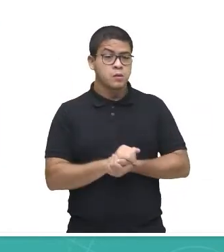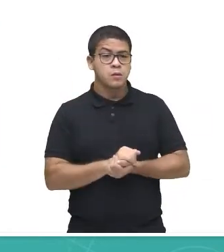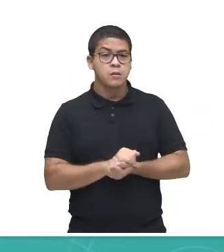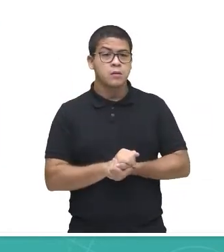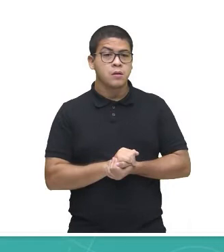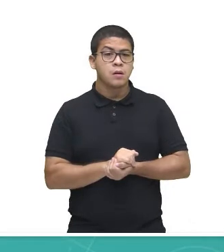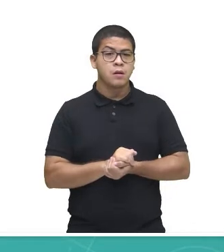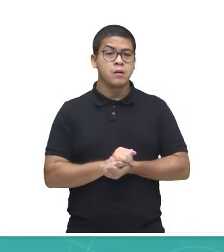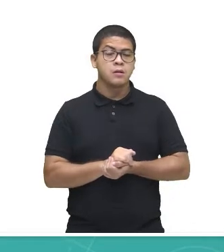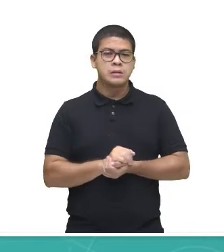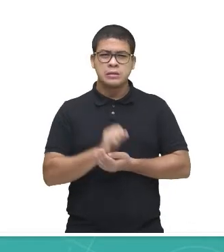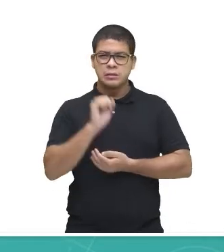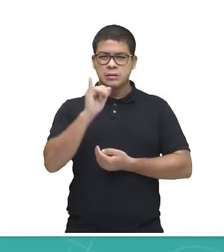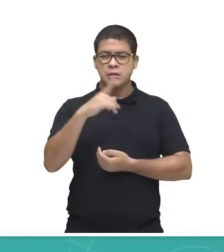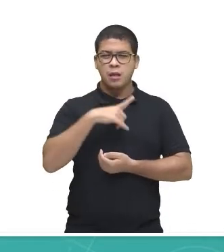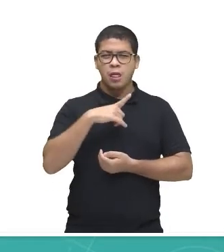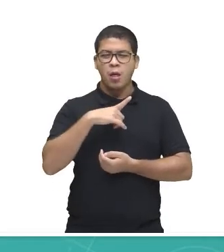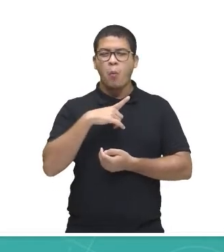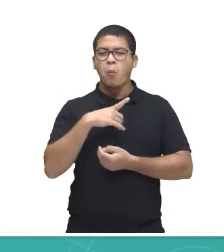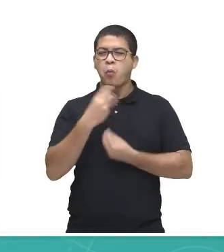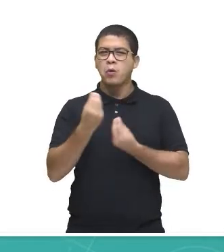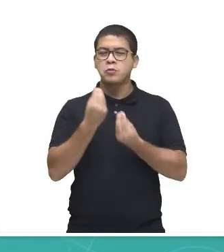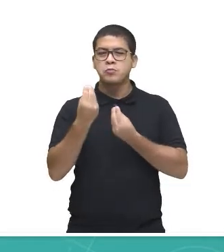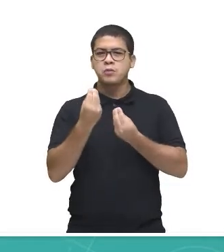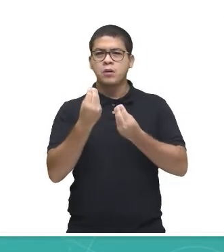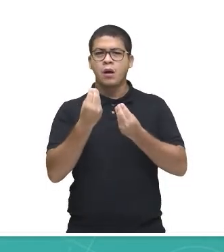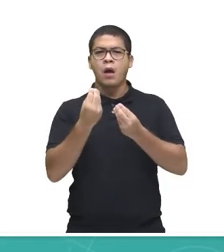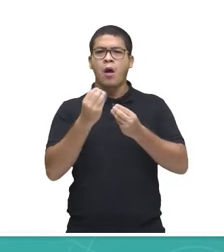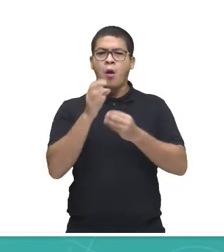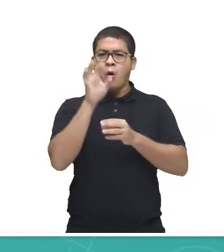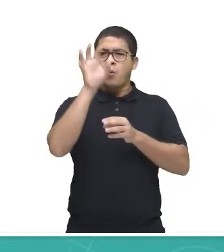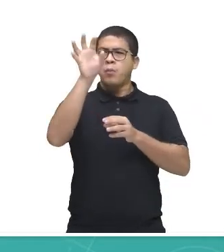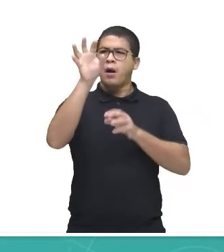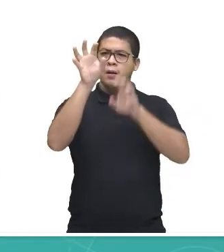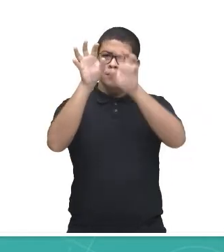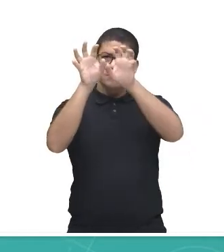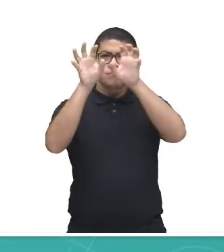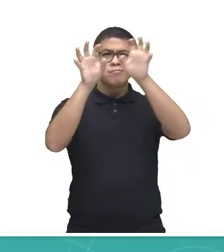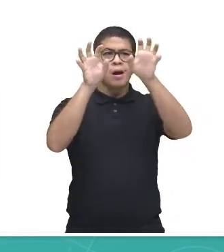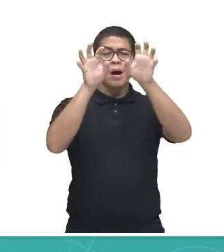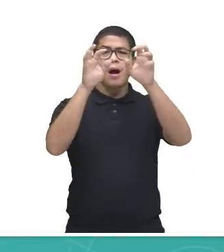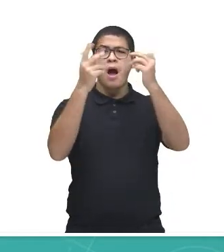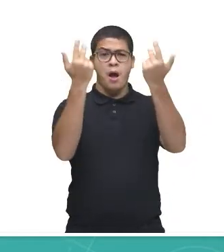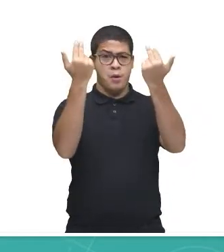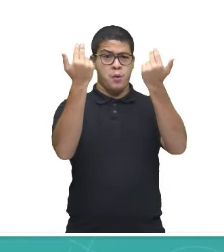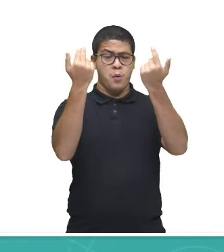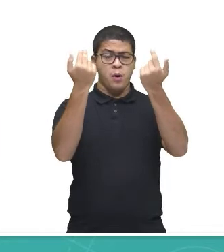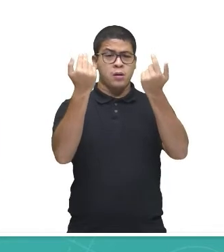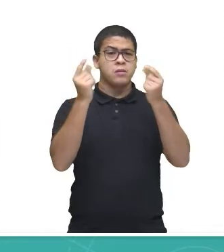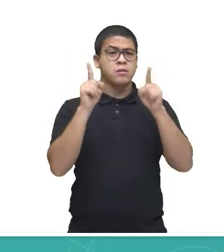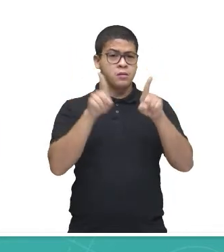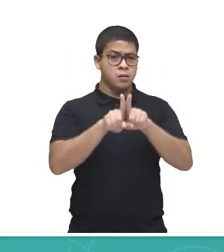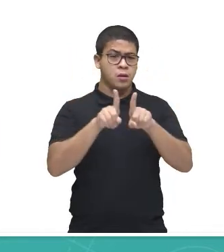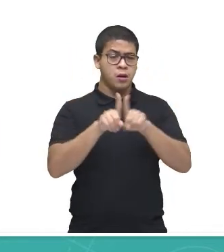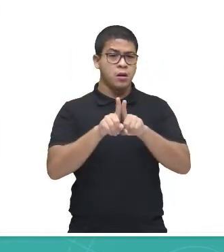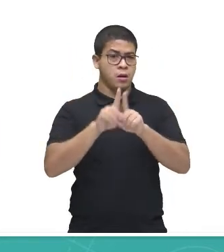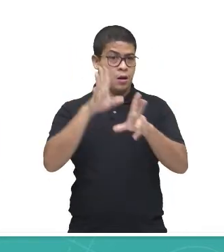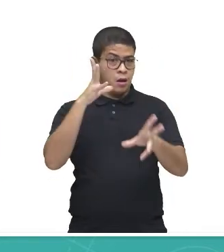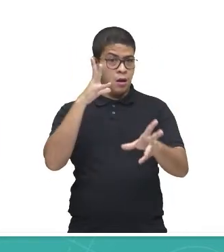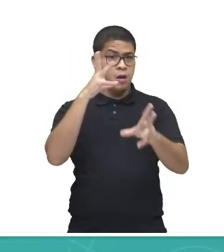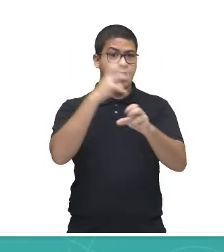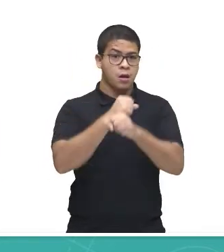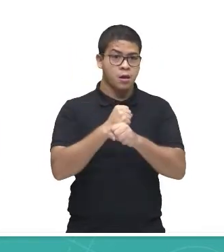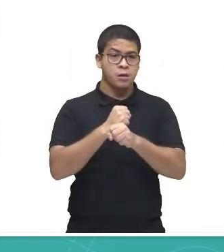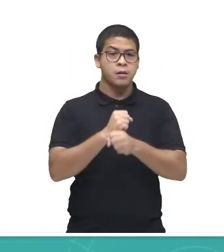dois ângulos vizinhos, de qualquer maneira, tá? Aqui nesse caso, a sua soma